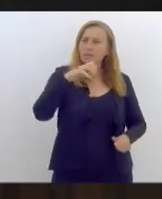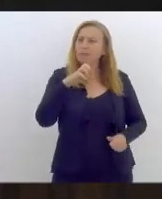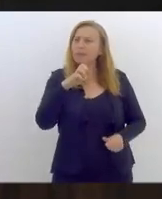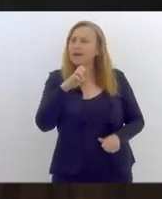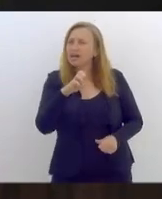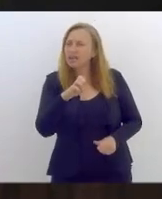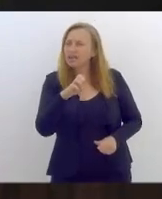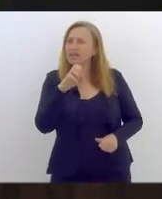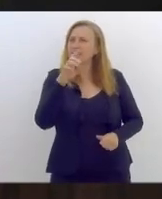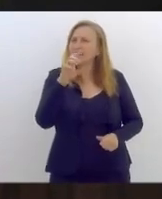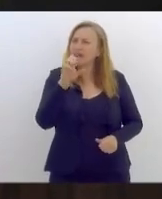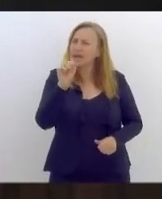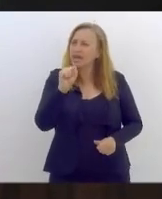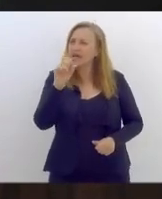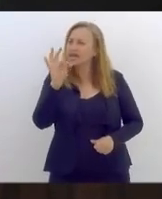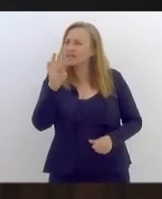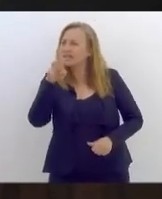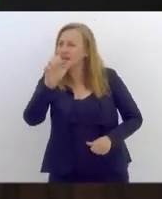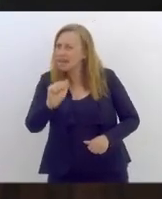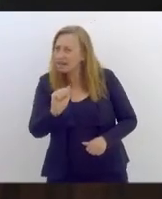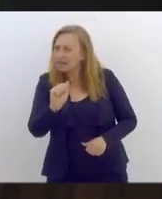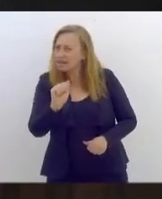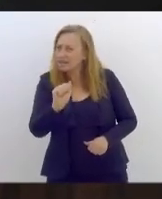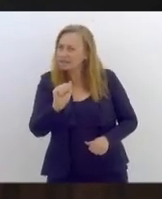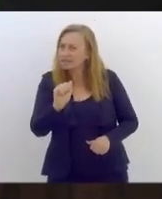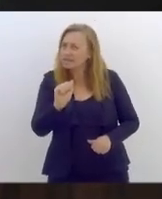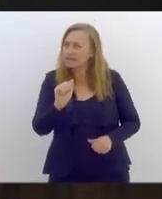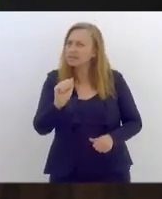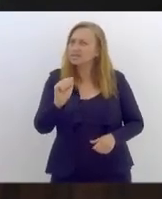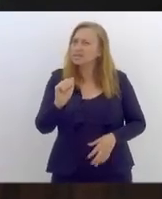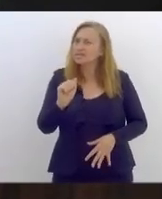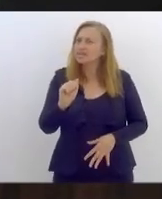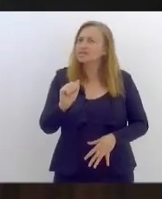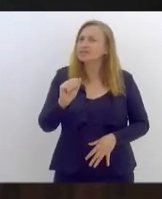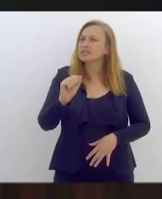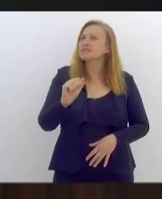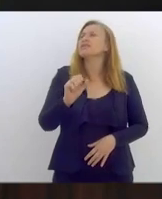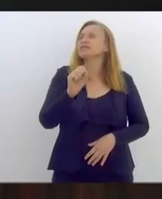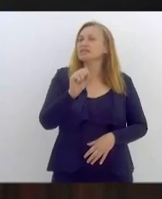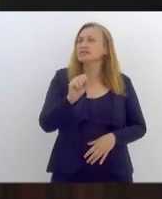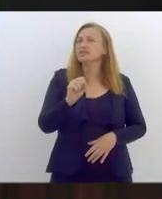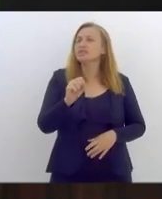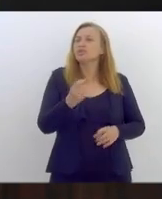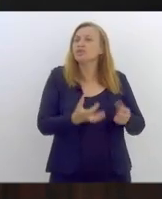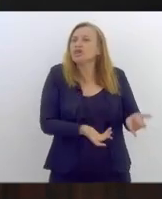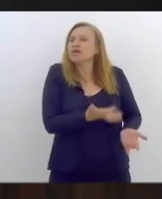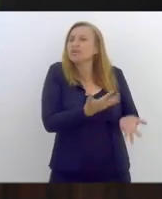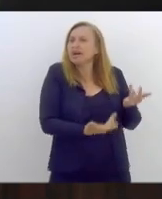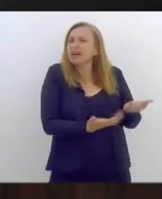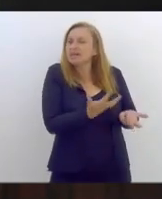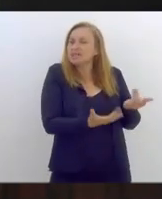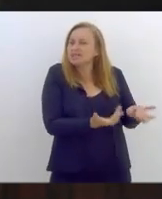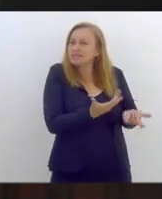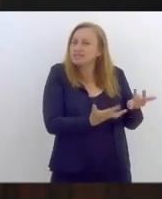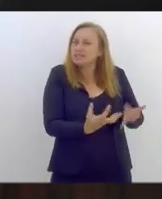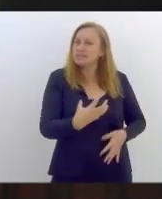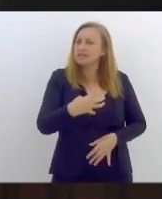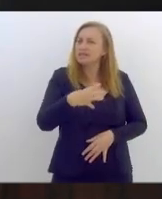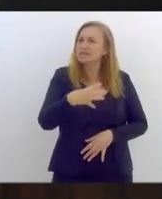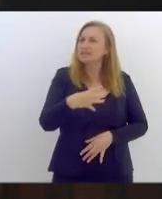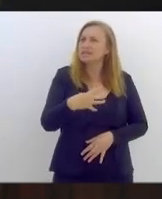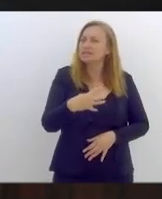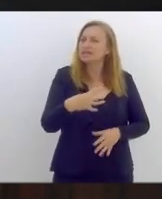Ialorixá, que esteve à frente do Opofunjá por mais de 4 décadas, foi incendiada em Salvador, em um